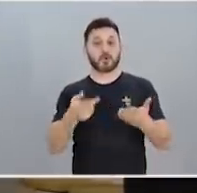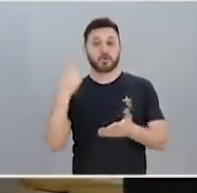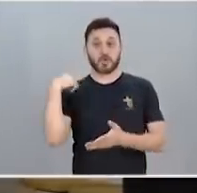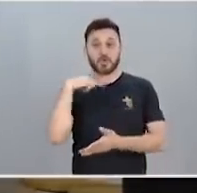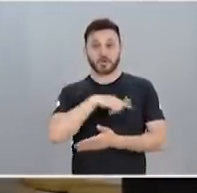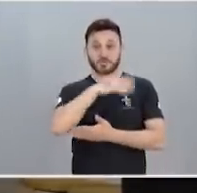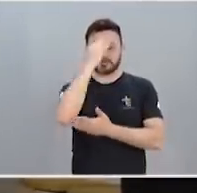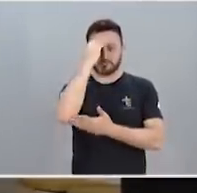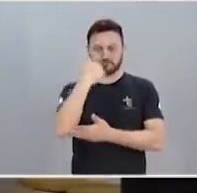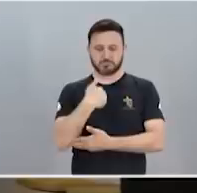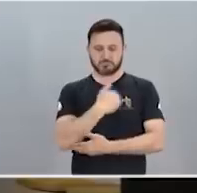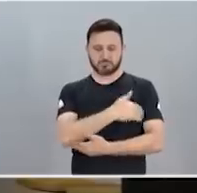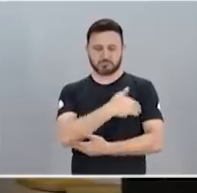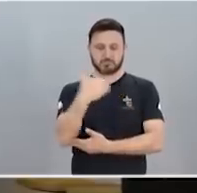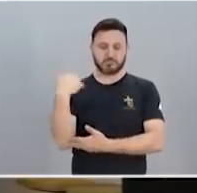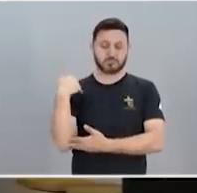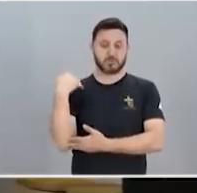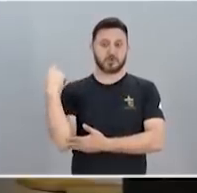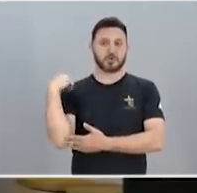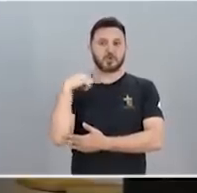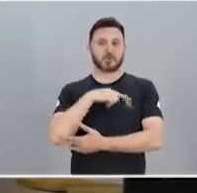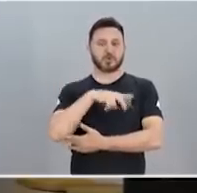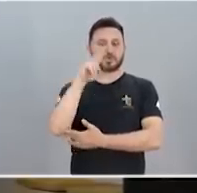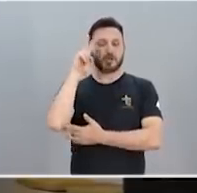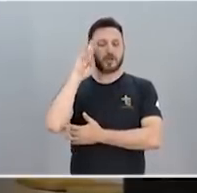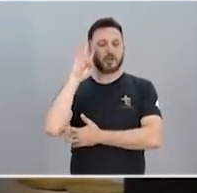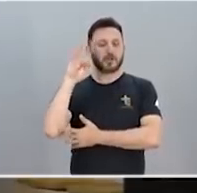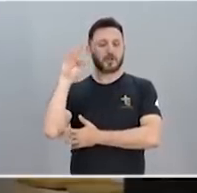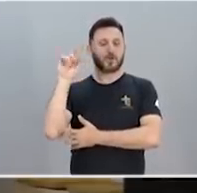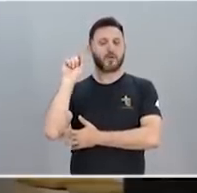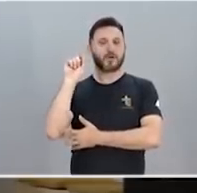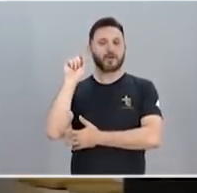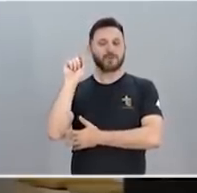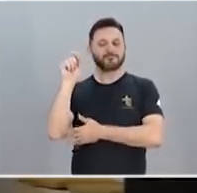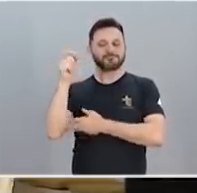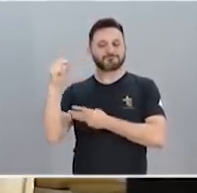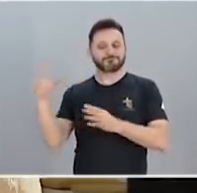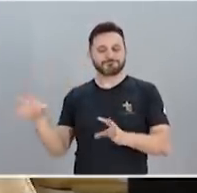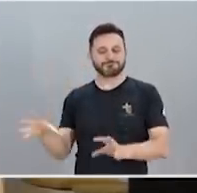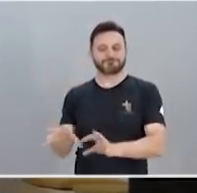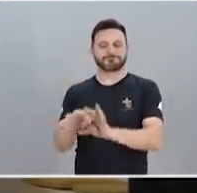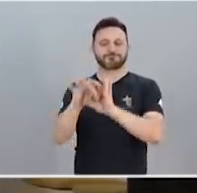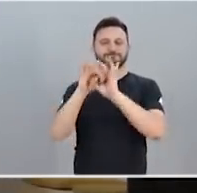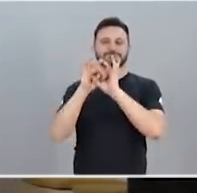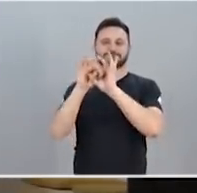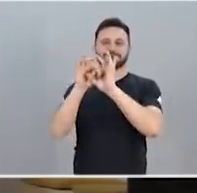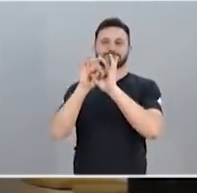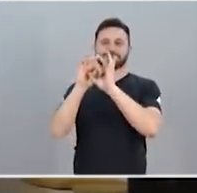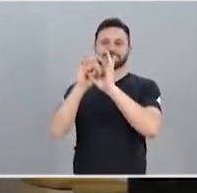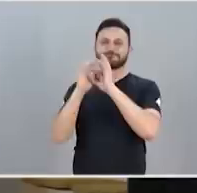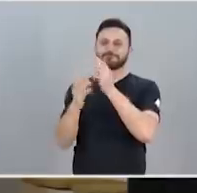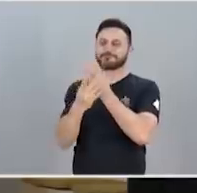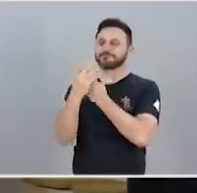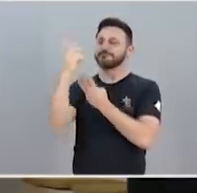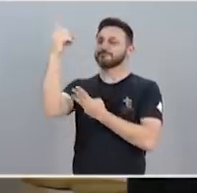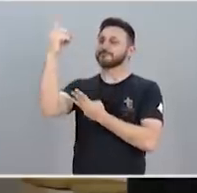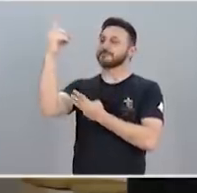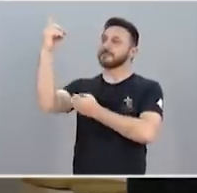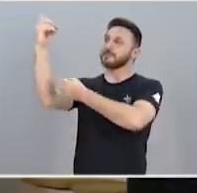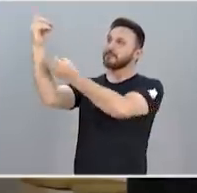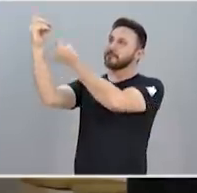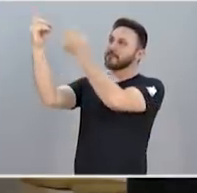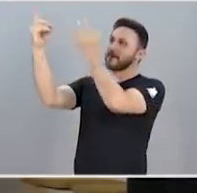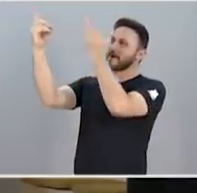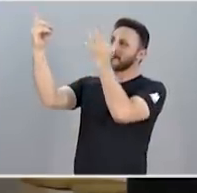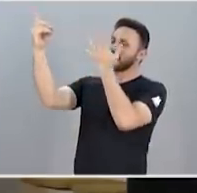o sinal da cruz, nós mergulhamos na Trindade. Que a paz e a graça de Deus nosso